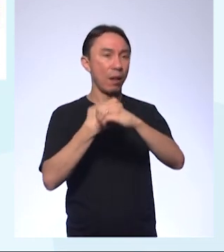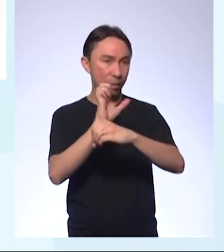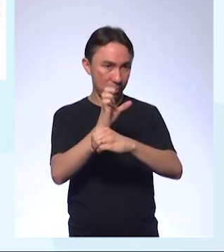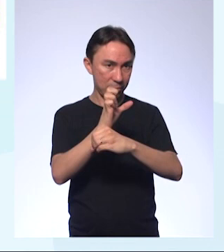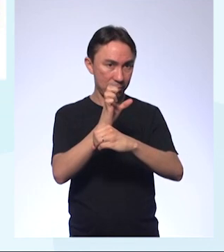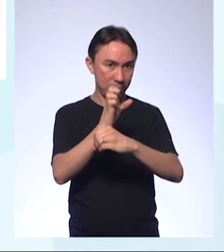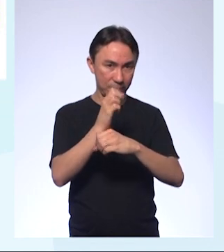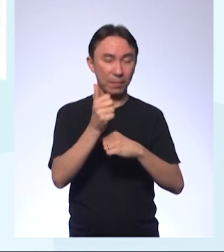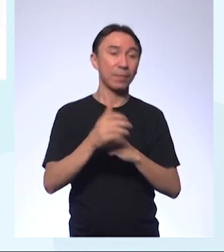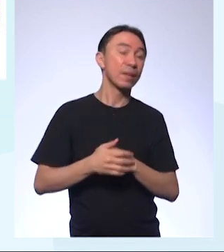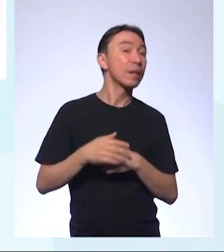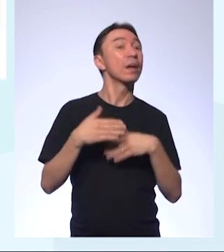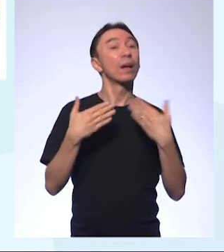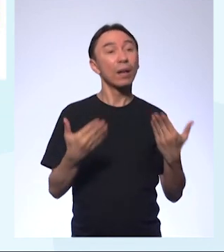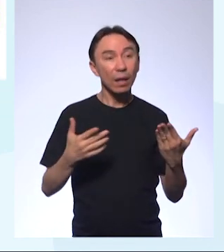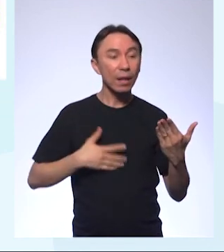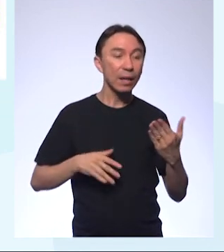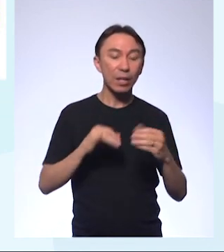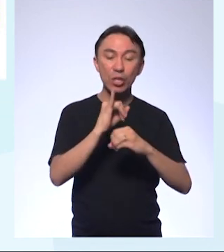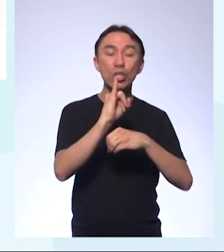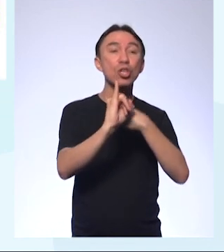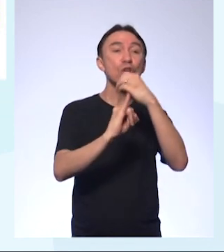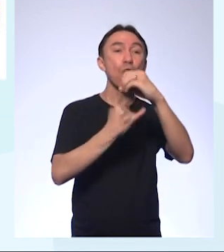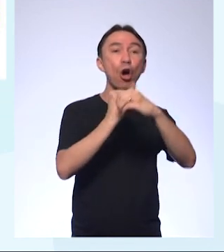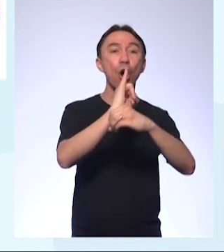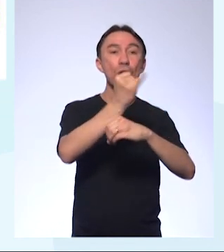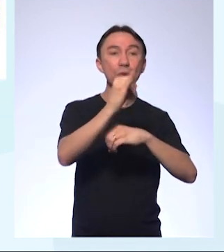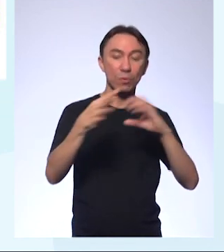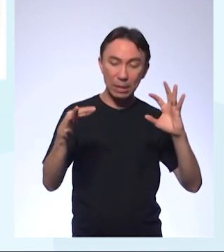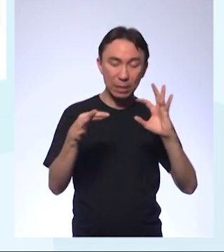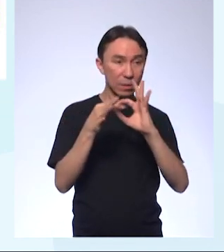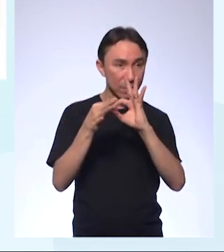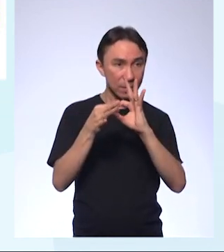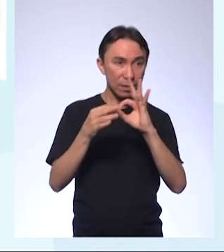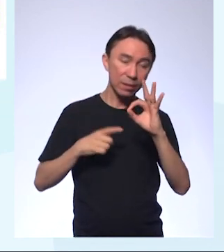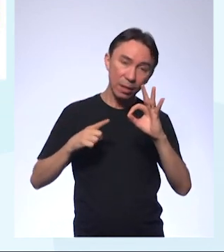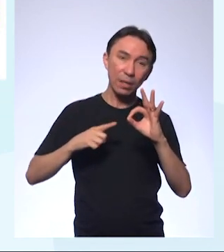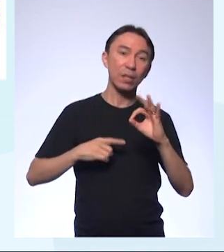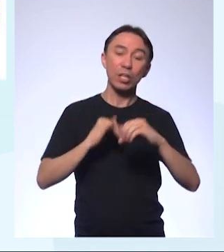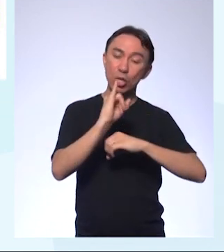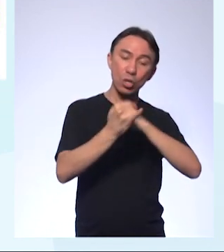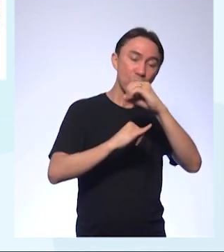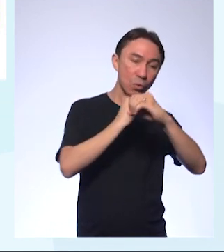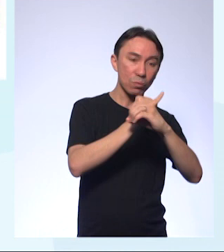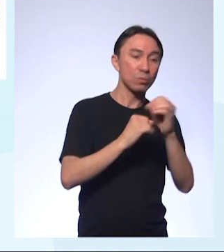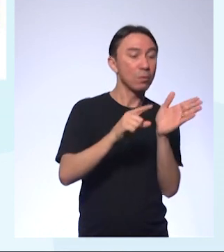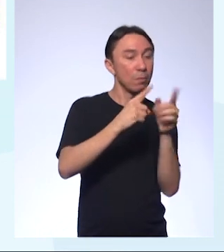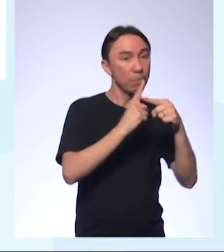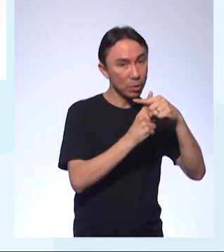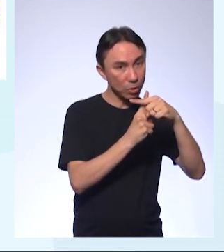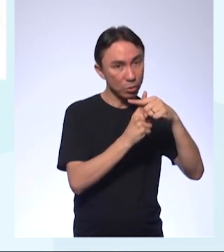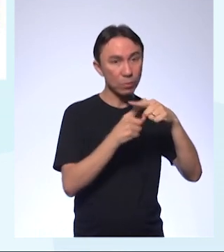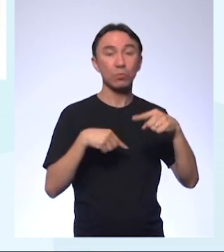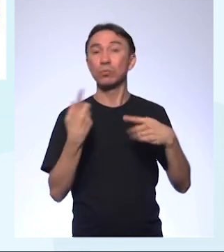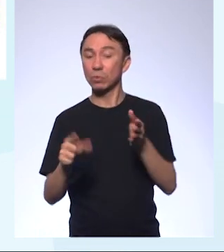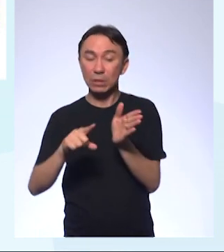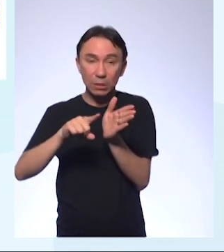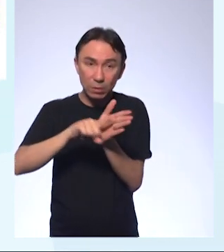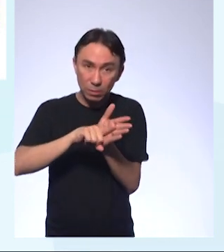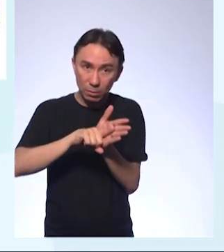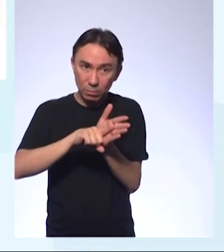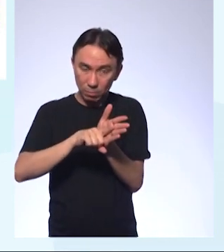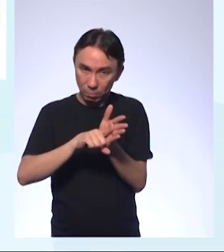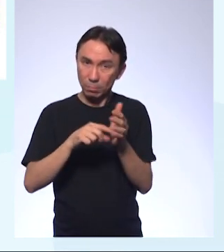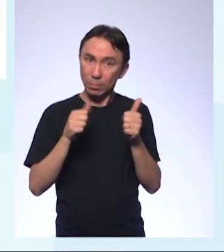eletronegativo. E sendo uma ligação iônica, então, eu tenho íons, um positivo e um negativo. Na natureza, os átomos não se encontram livres, eles